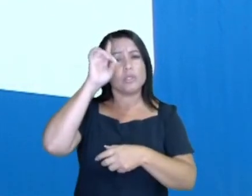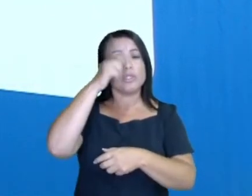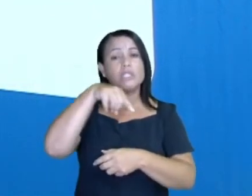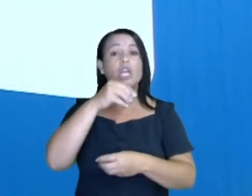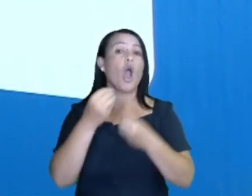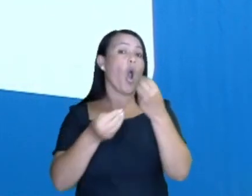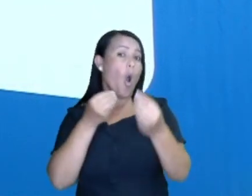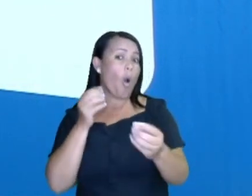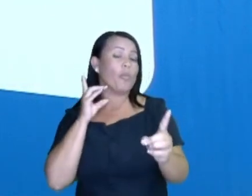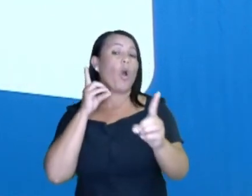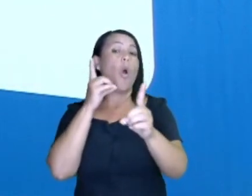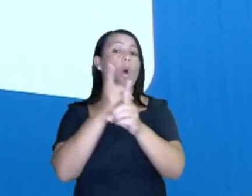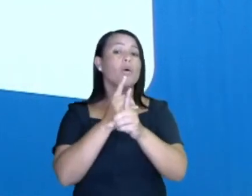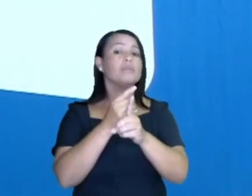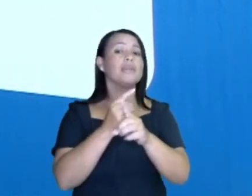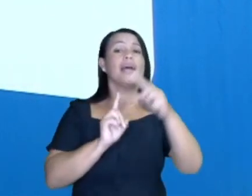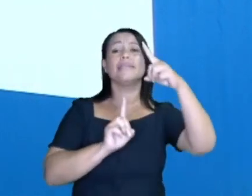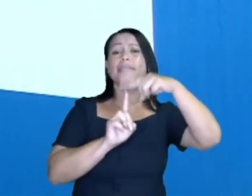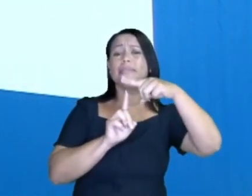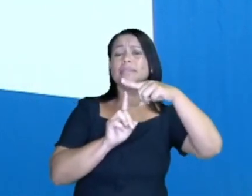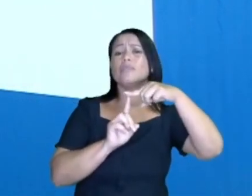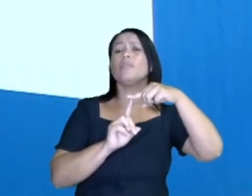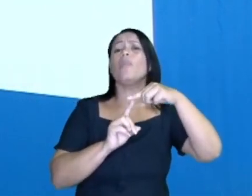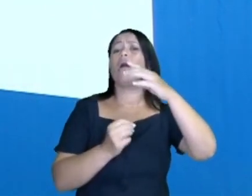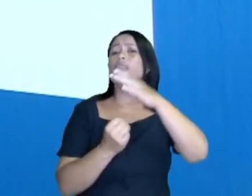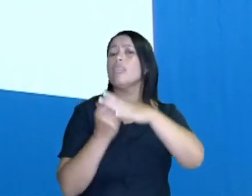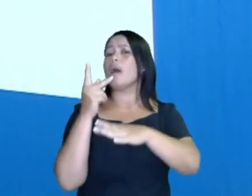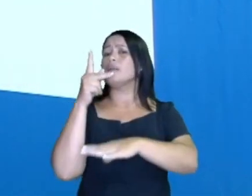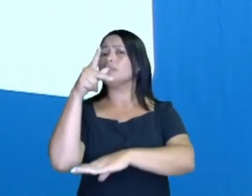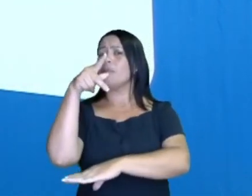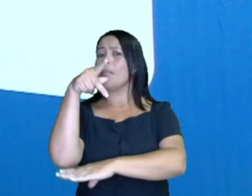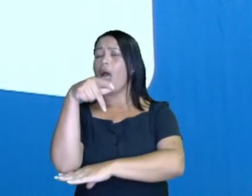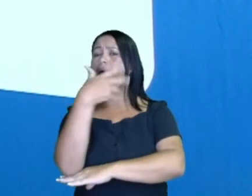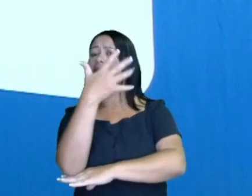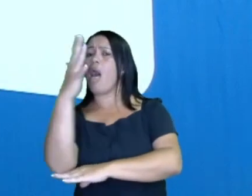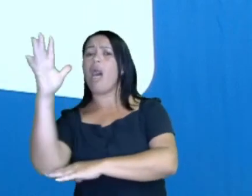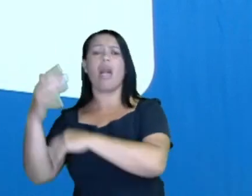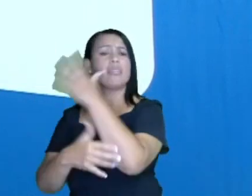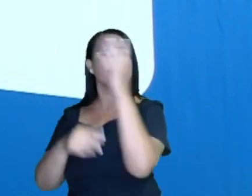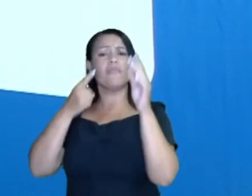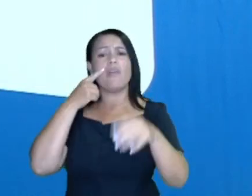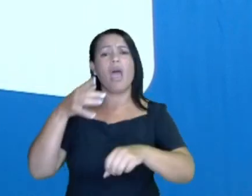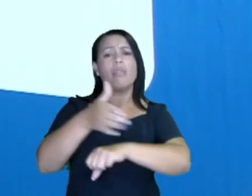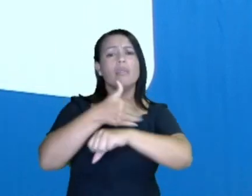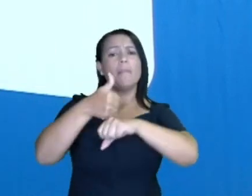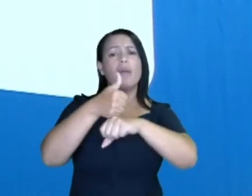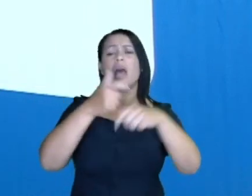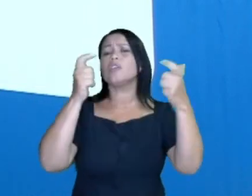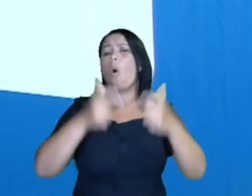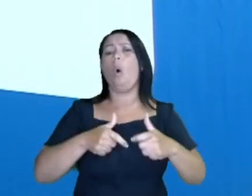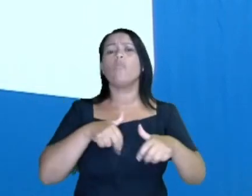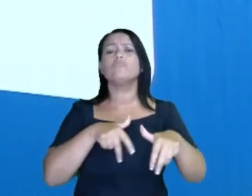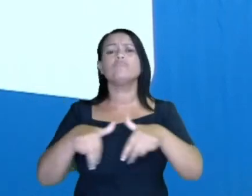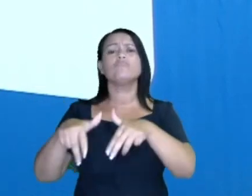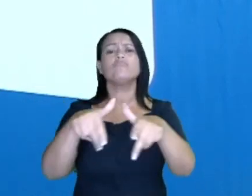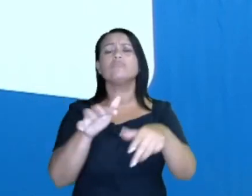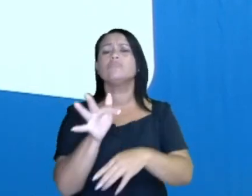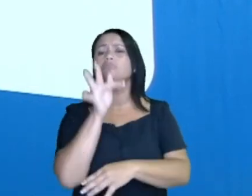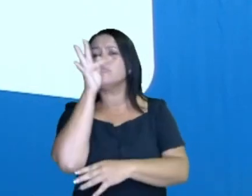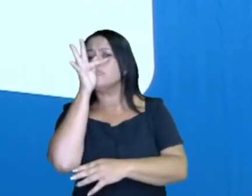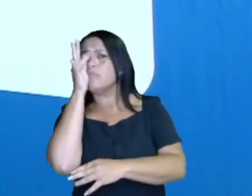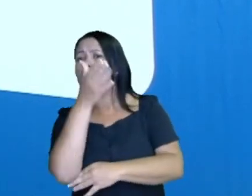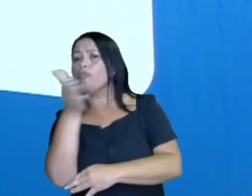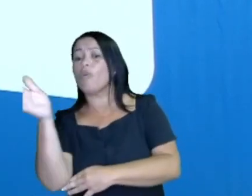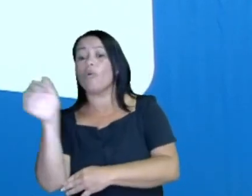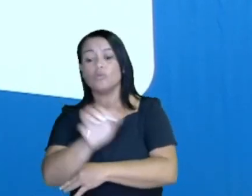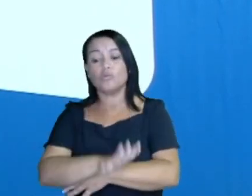tipo de relação nas plantas que você vir na praça, por onde você andar, em uma flor,